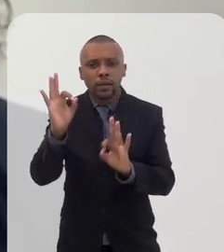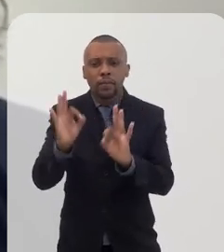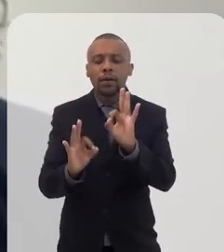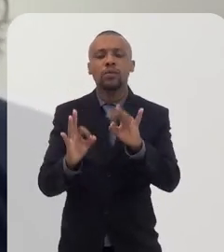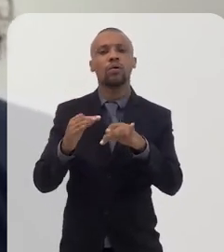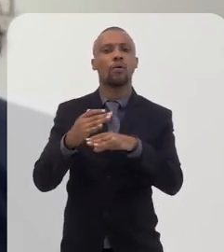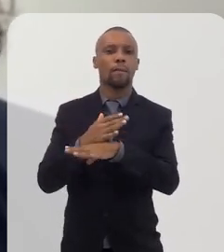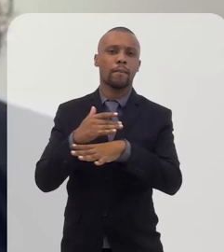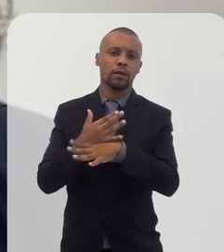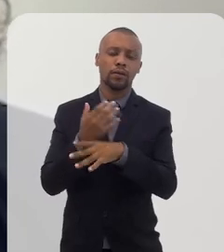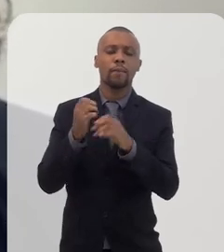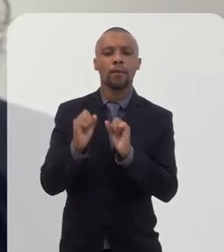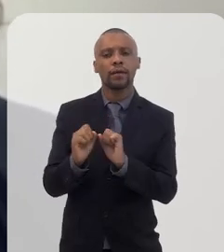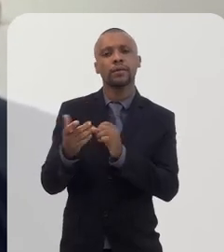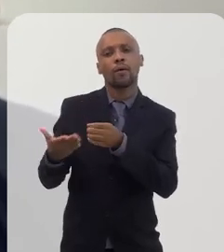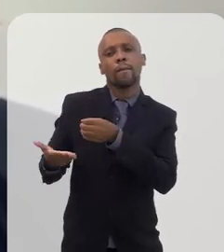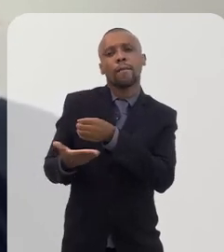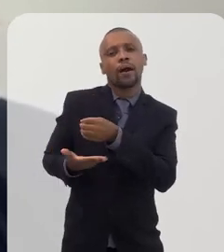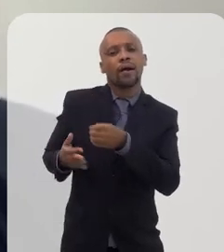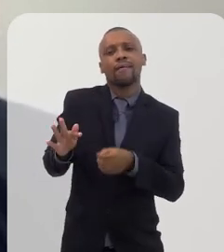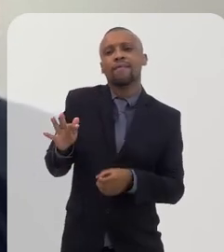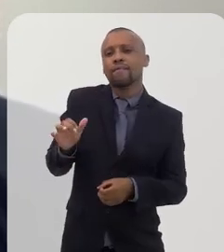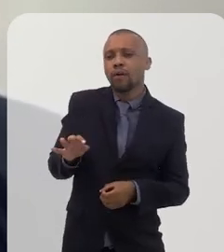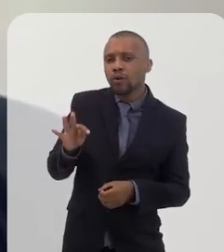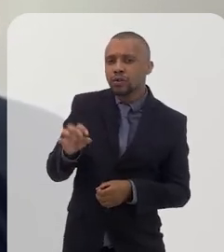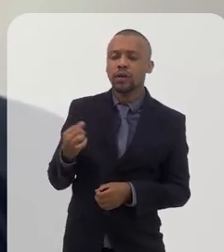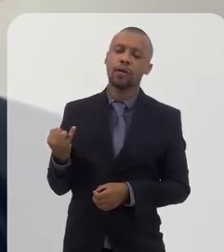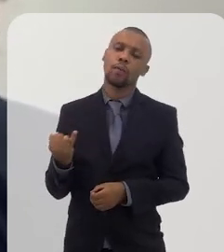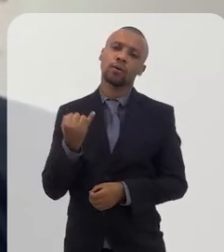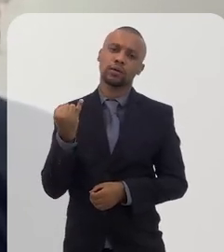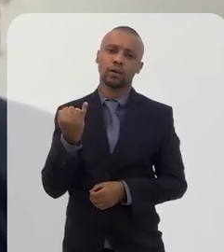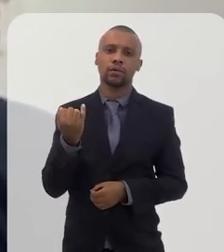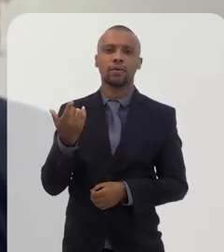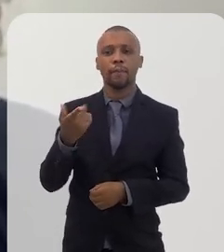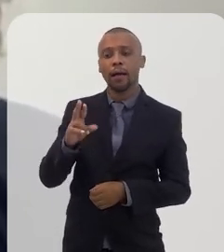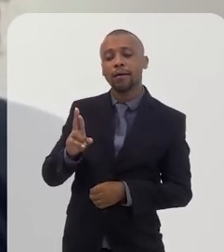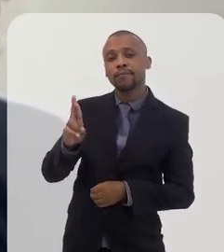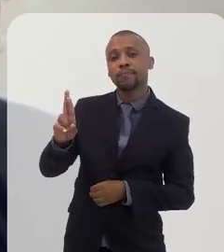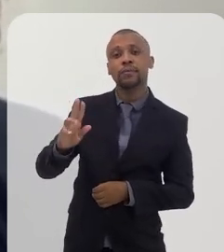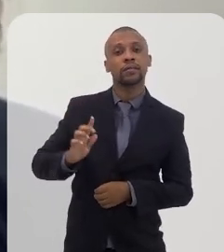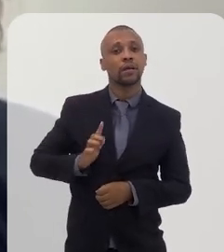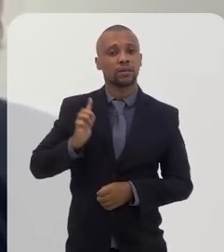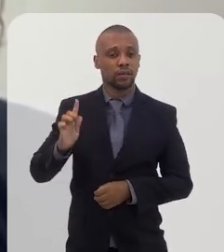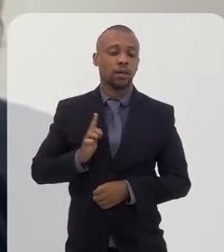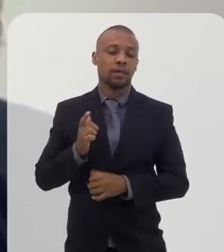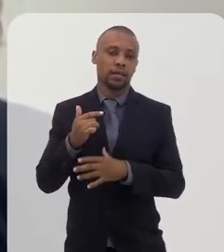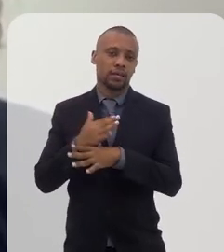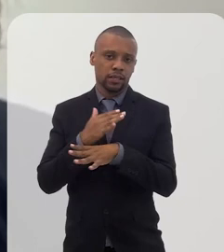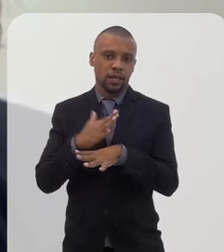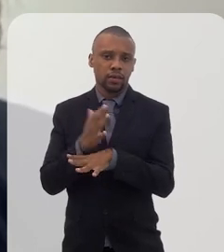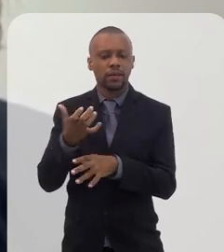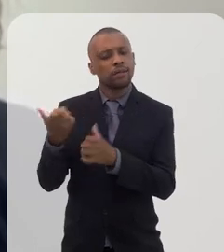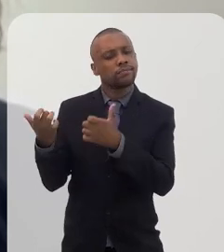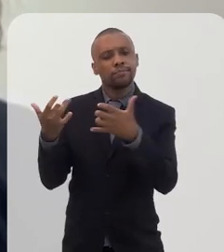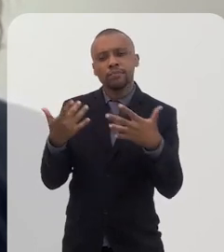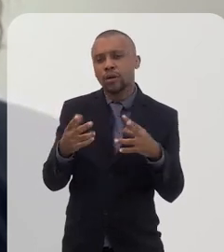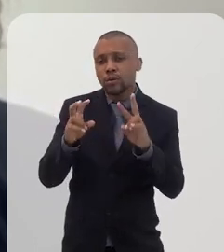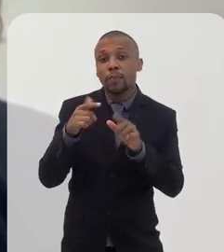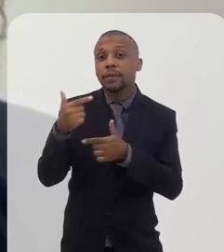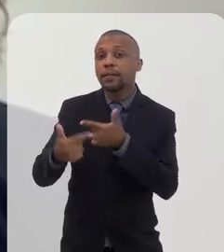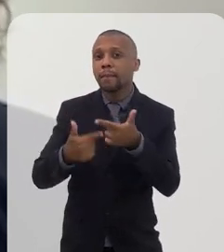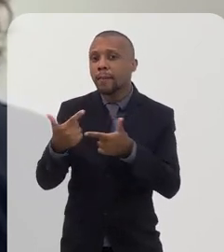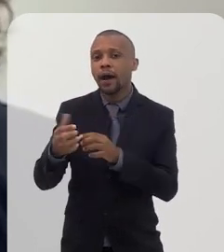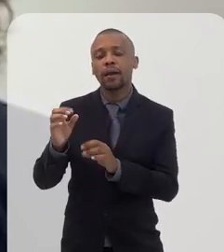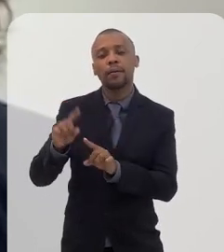planejamento urbano e pode ser uma fonte importante para quem está gerindo as cidades. Eu queria que você falasse um pouquinho sobre esse trabalho e